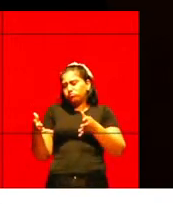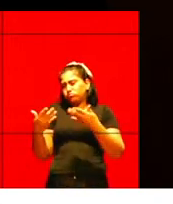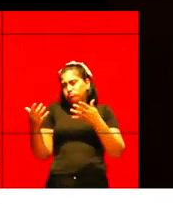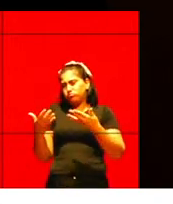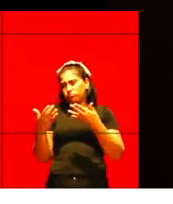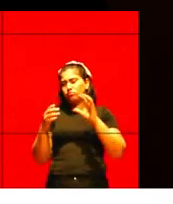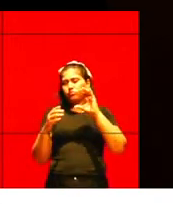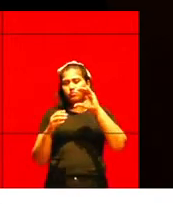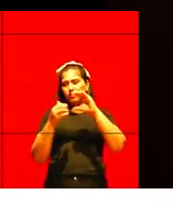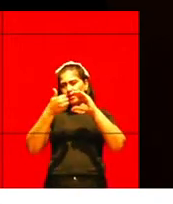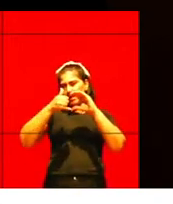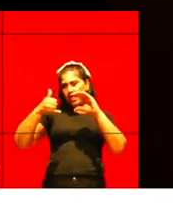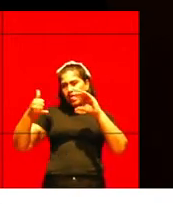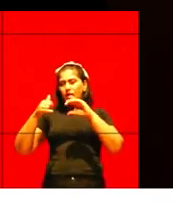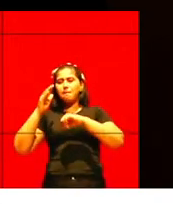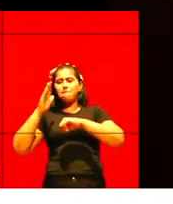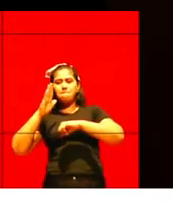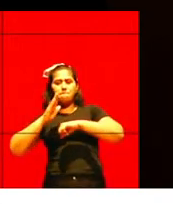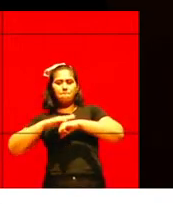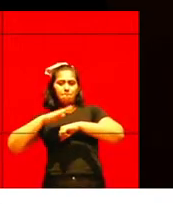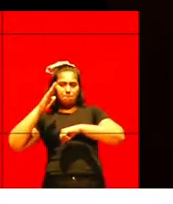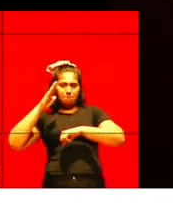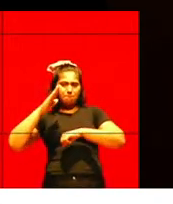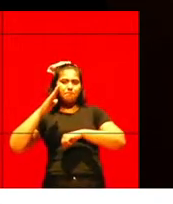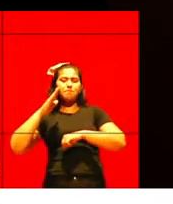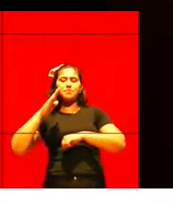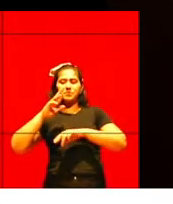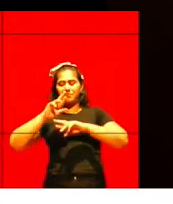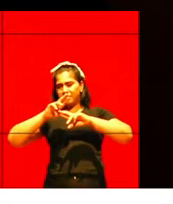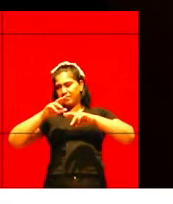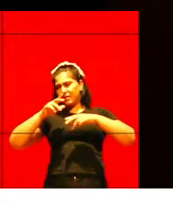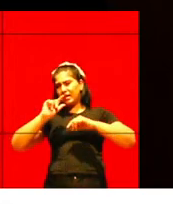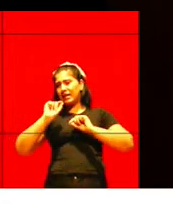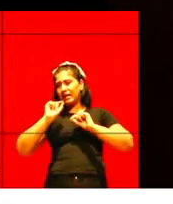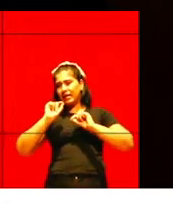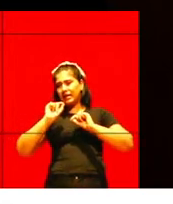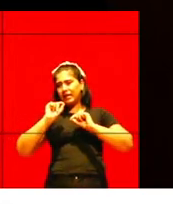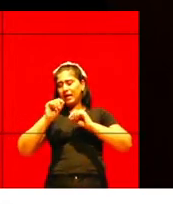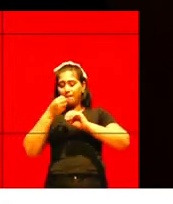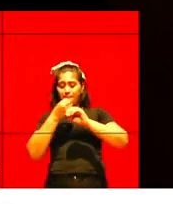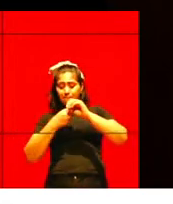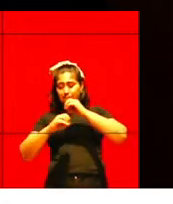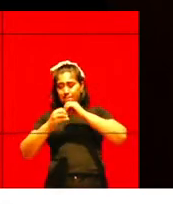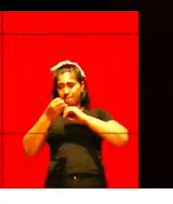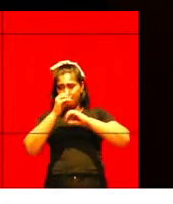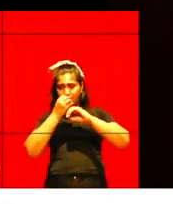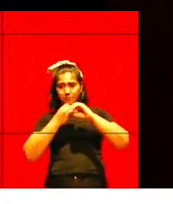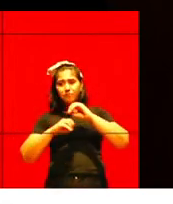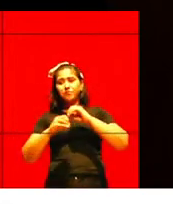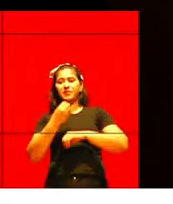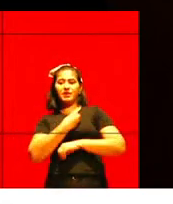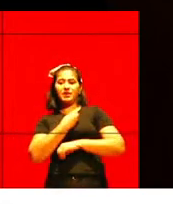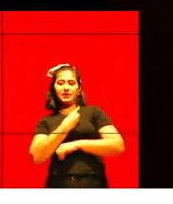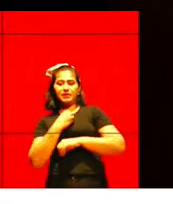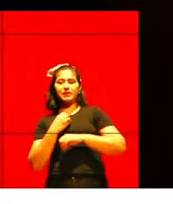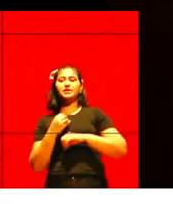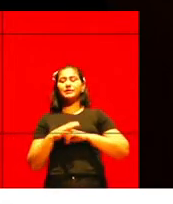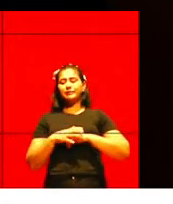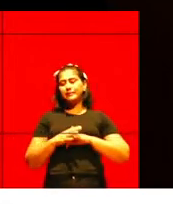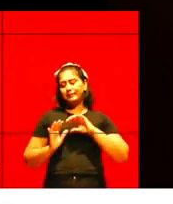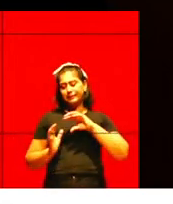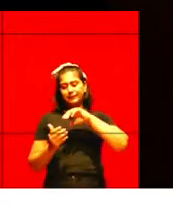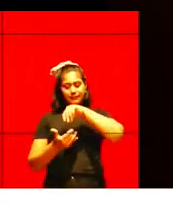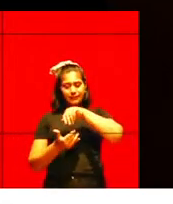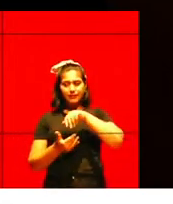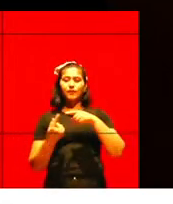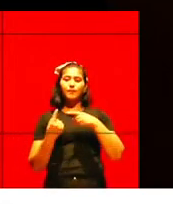o carboidrato mais abundante. Diga-se de passagem, é a molécula mais abundante presente na Terra. Por quê? Por conta